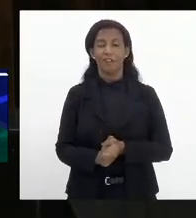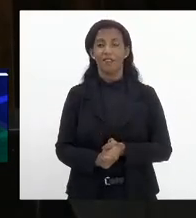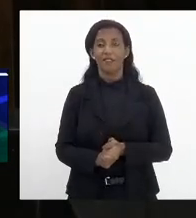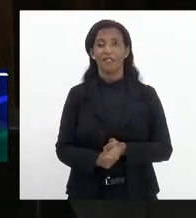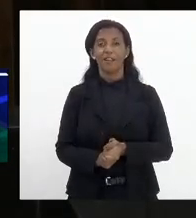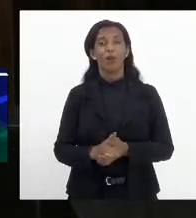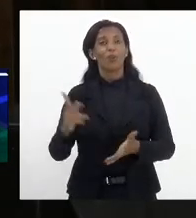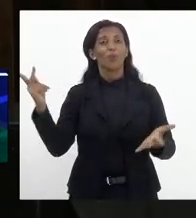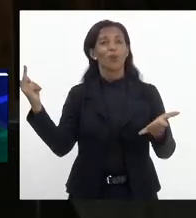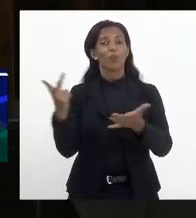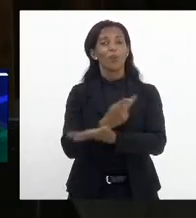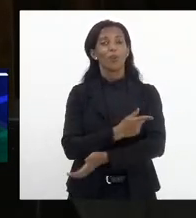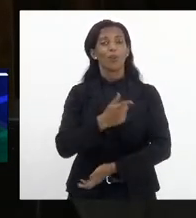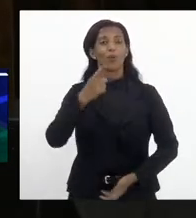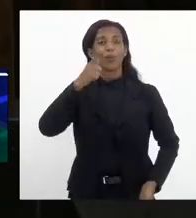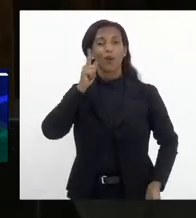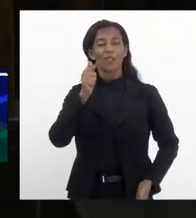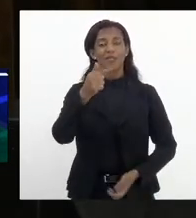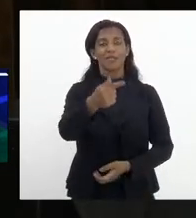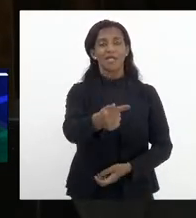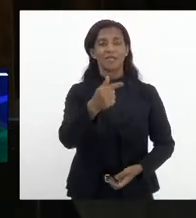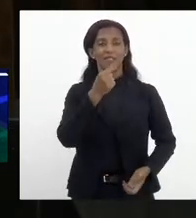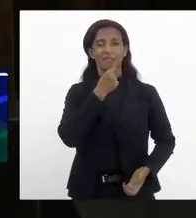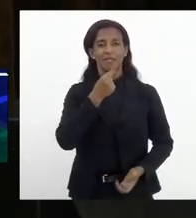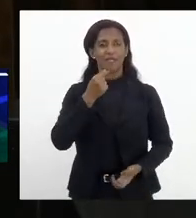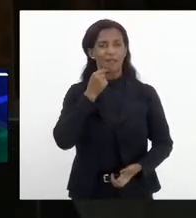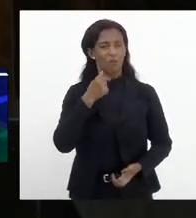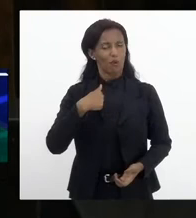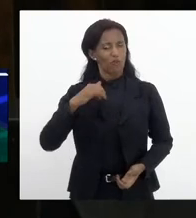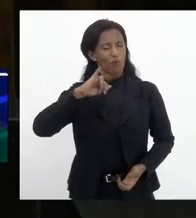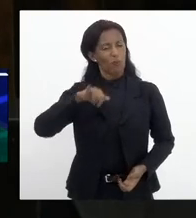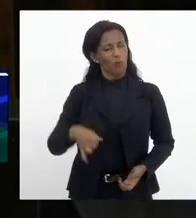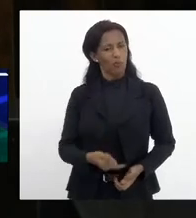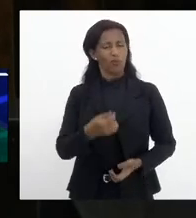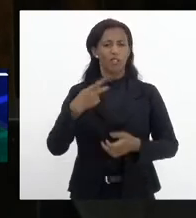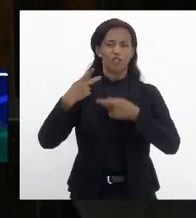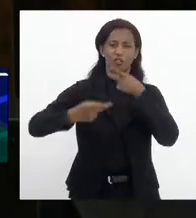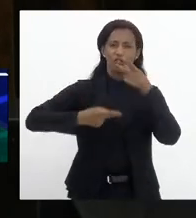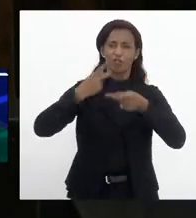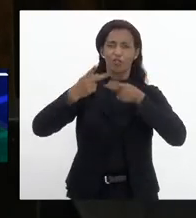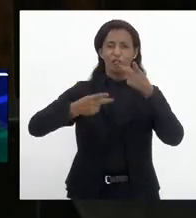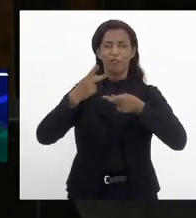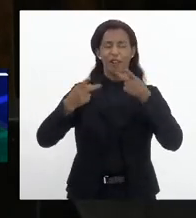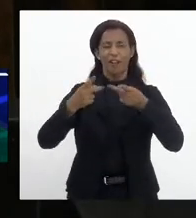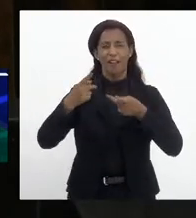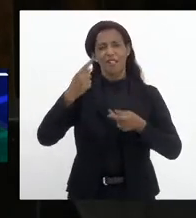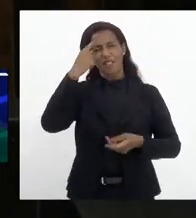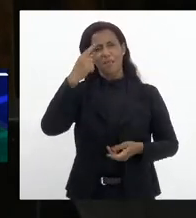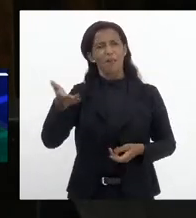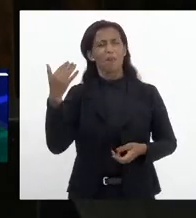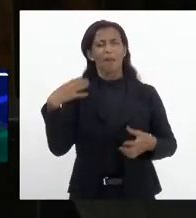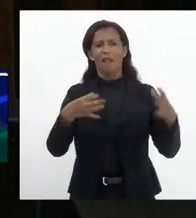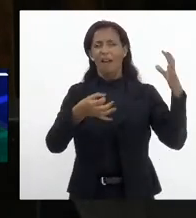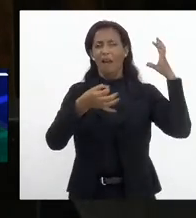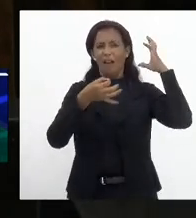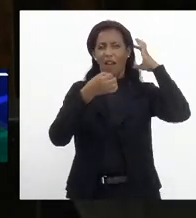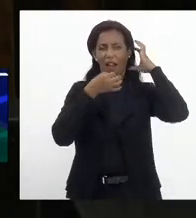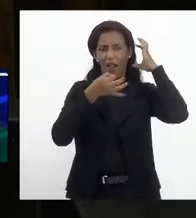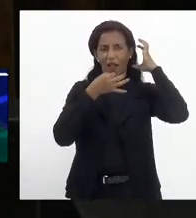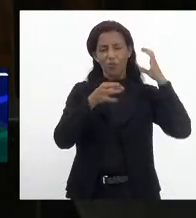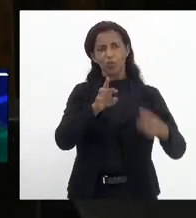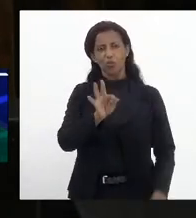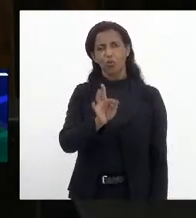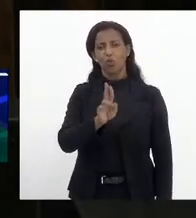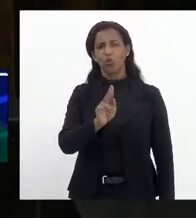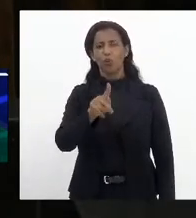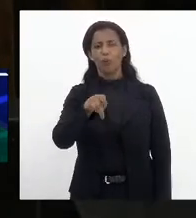à manifestação do 7 de setembro. Eu tive a oportunidade de falar para a Rádio Tupi na semana passada e afirmei